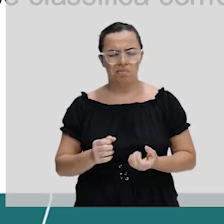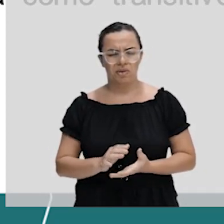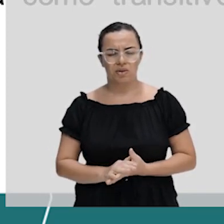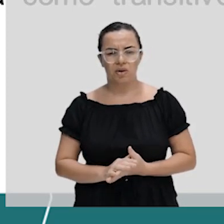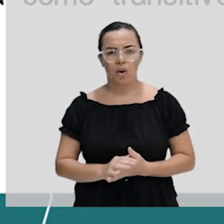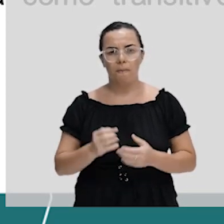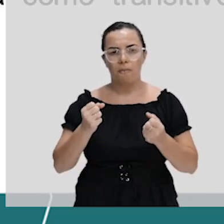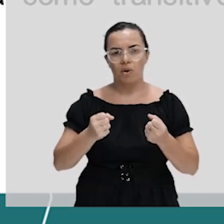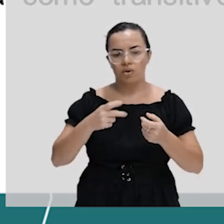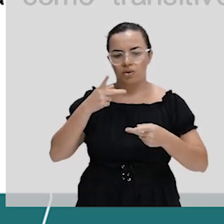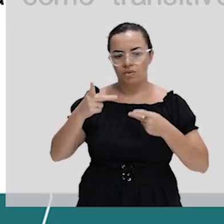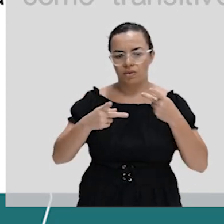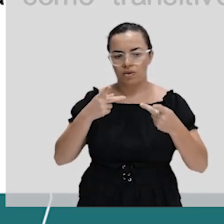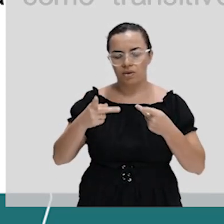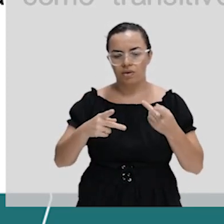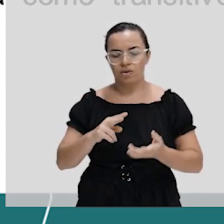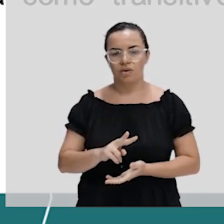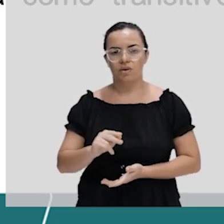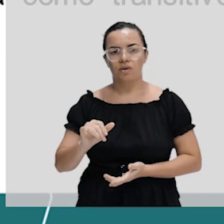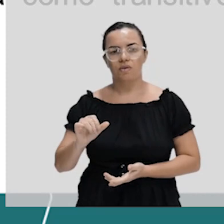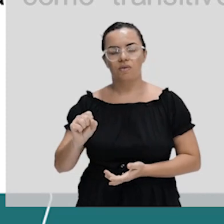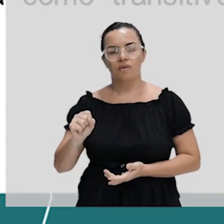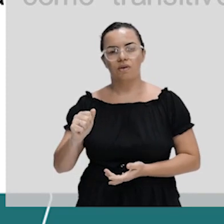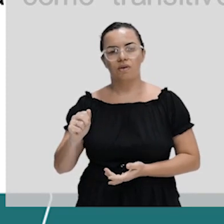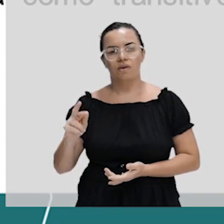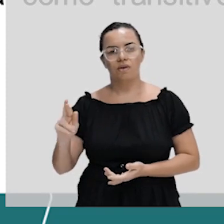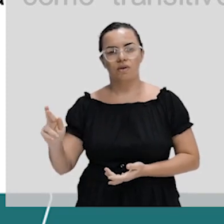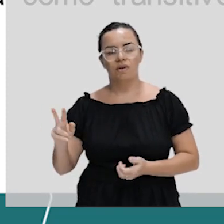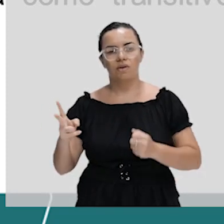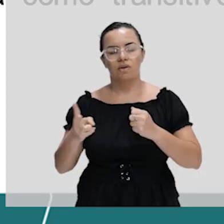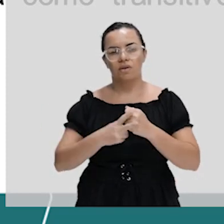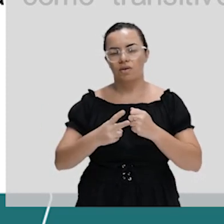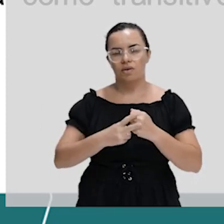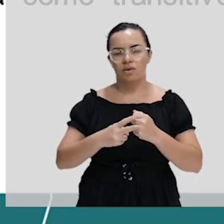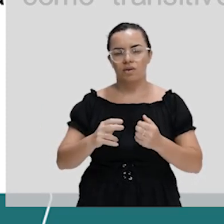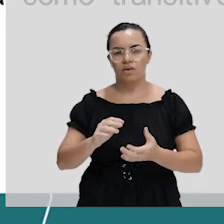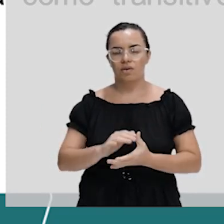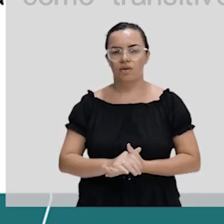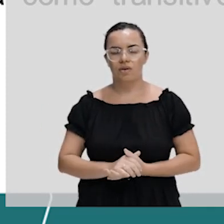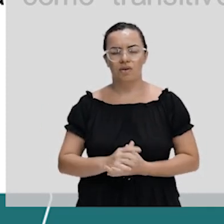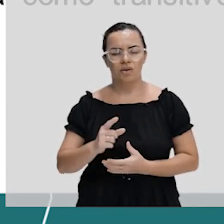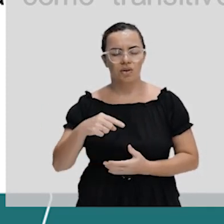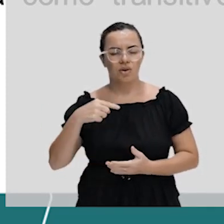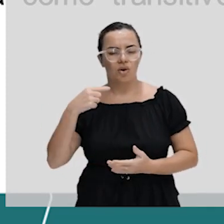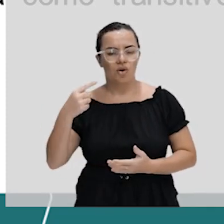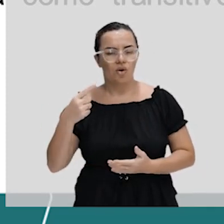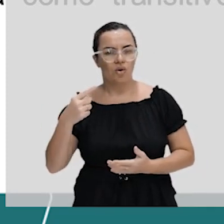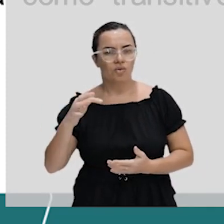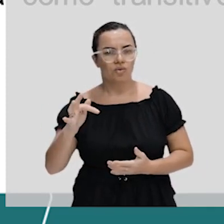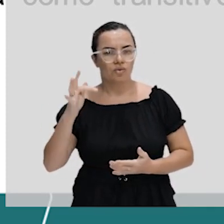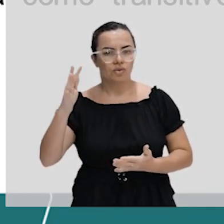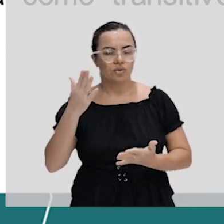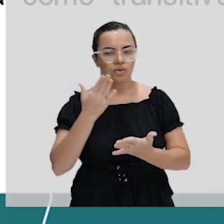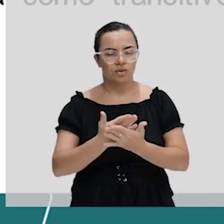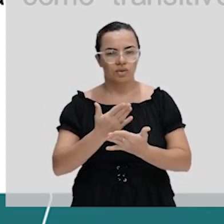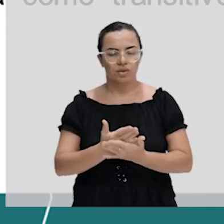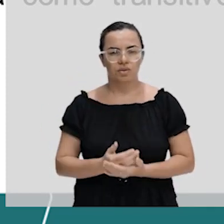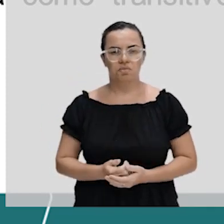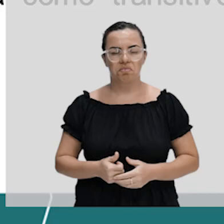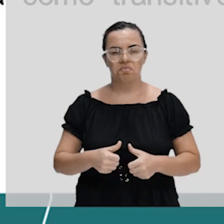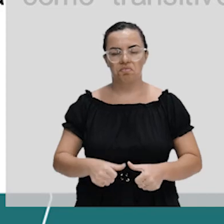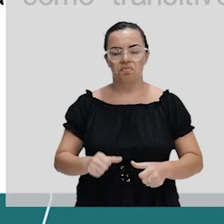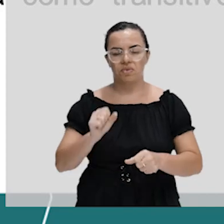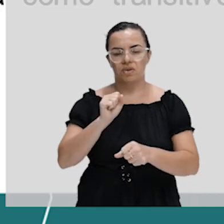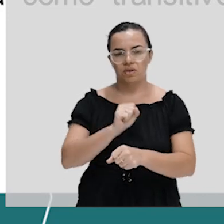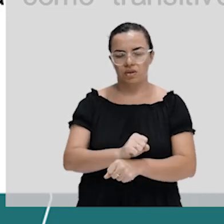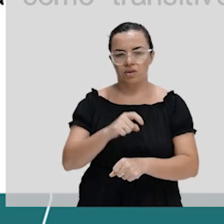encerro. Tem verbo visar, tem verbo que eu vou trazer em outras aulas. E eu acho que não dá, não. A gente fica por aqui mesmo.